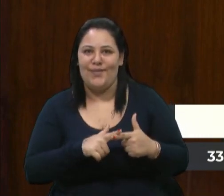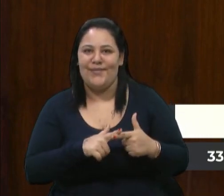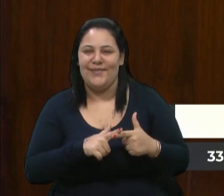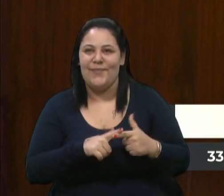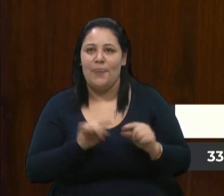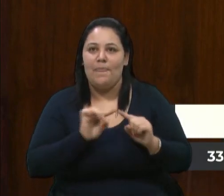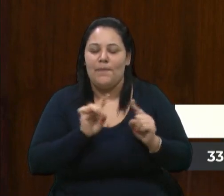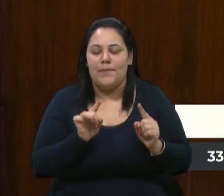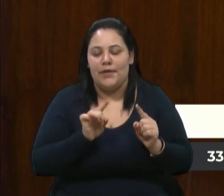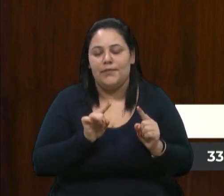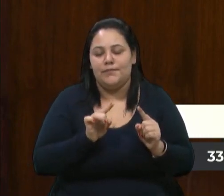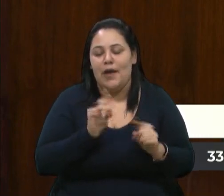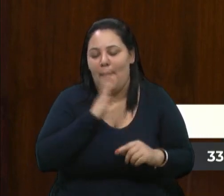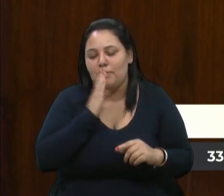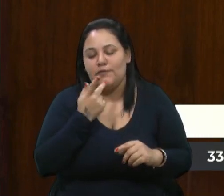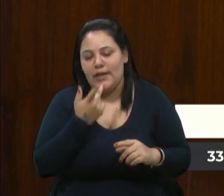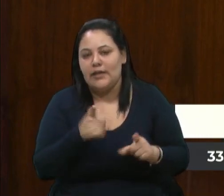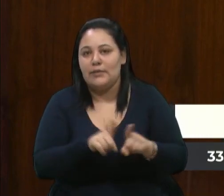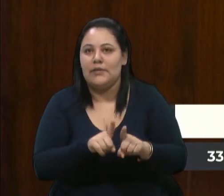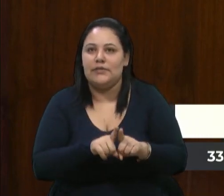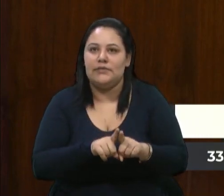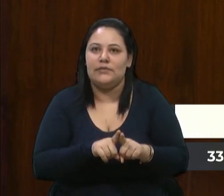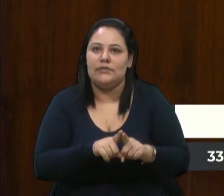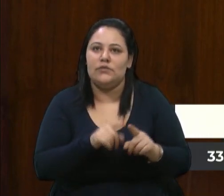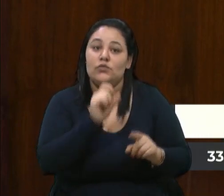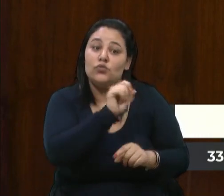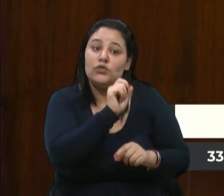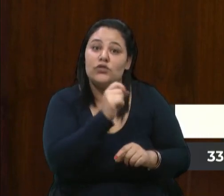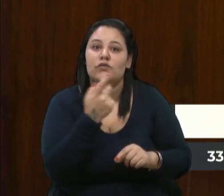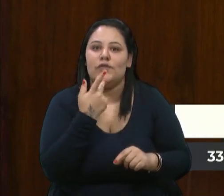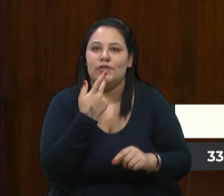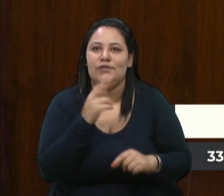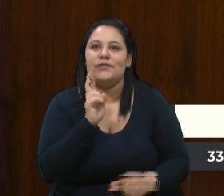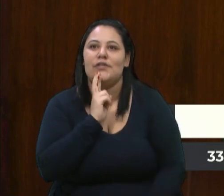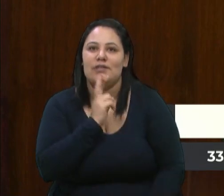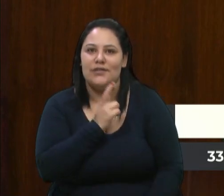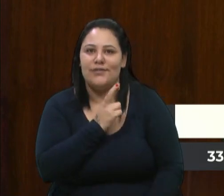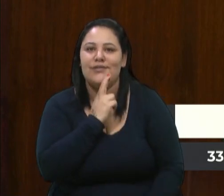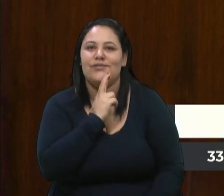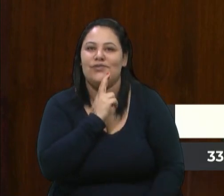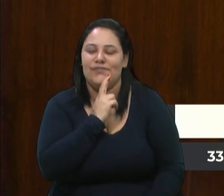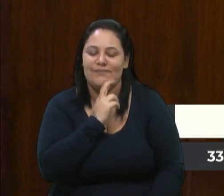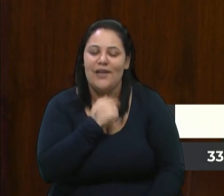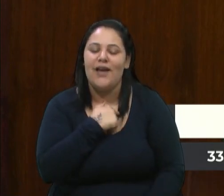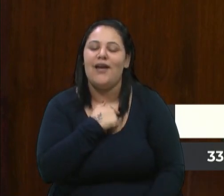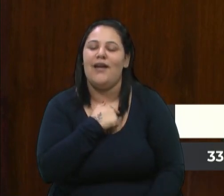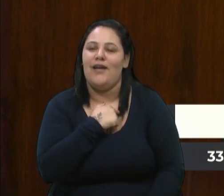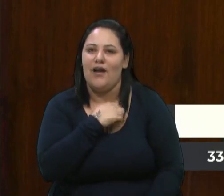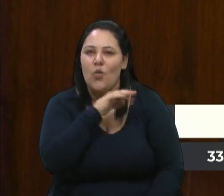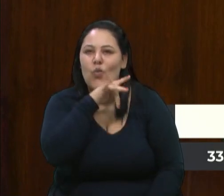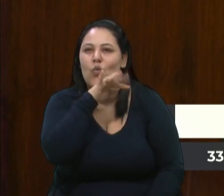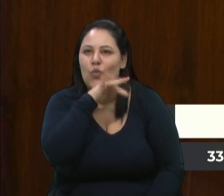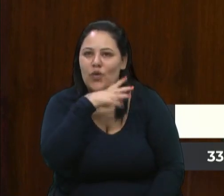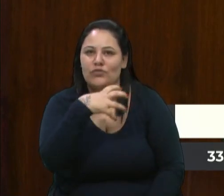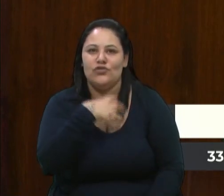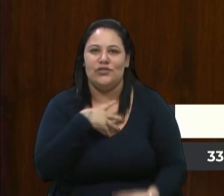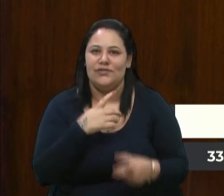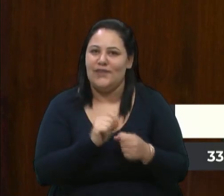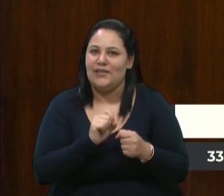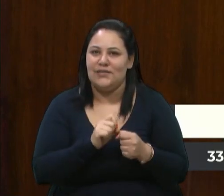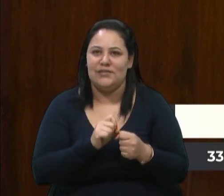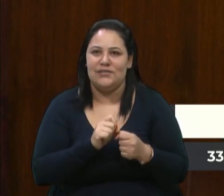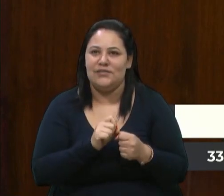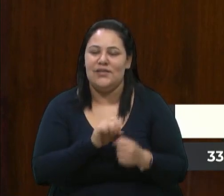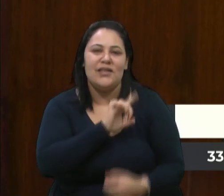não tomar muito tempo, essa questão do restaurante é indigno como está sendo feito, porque, como foi falado aqui, não é só